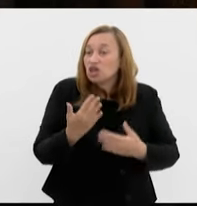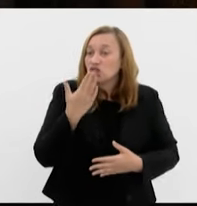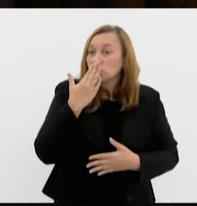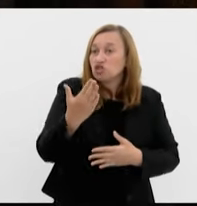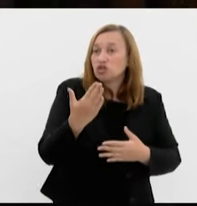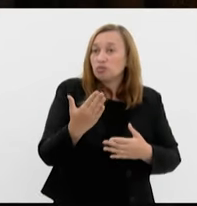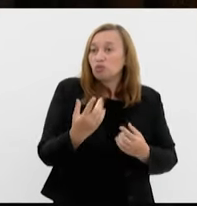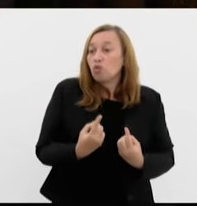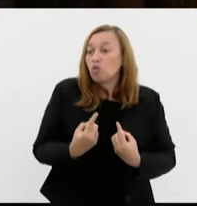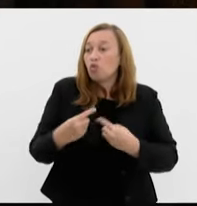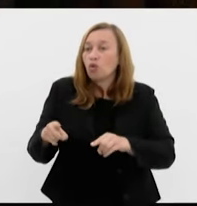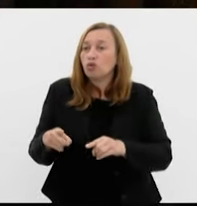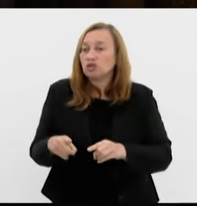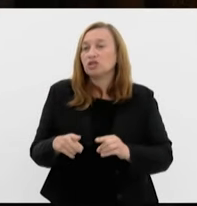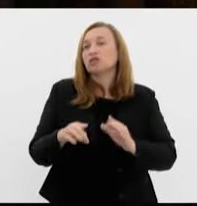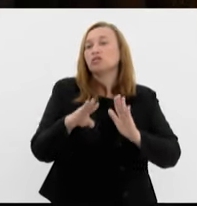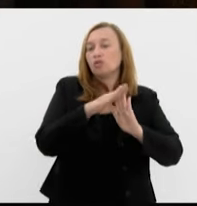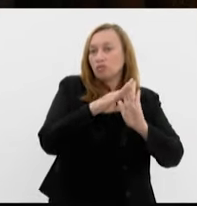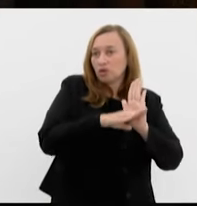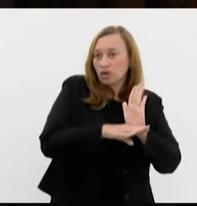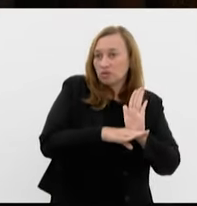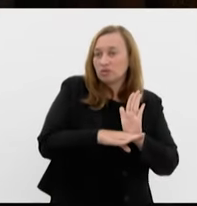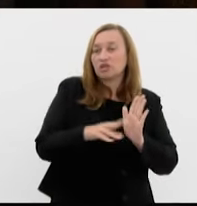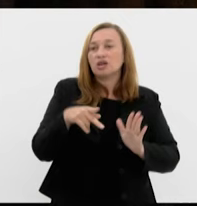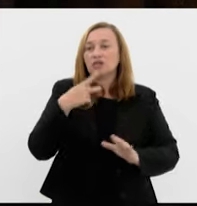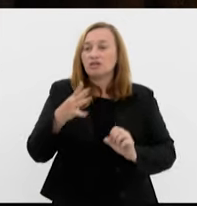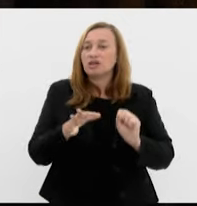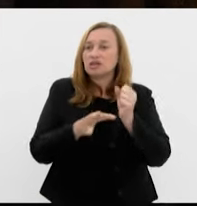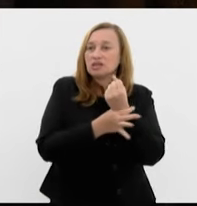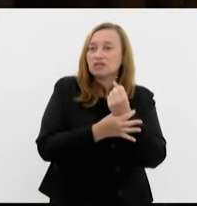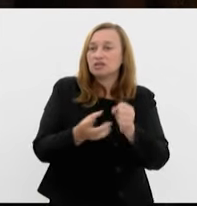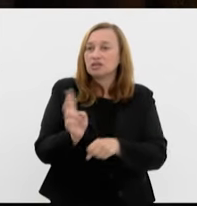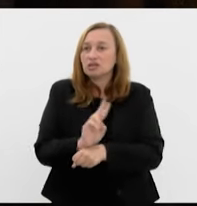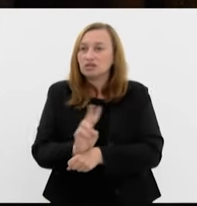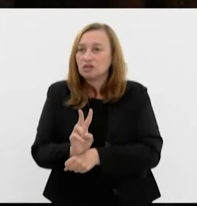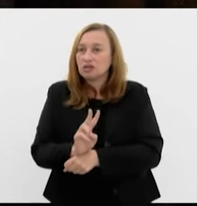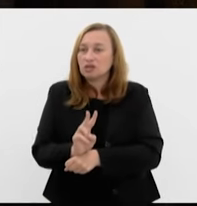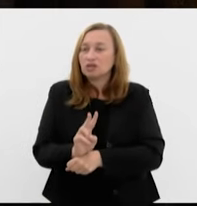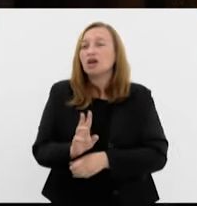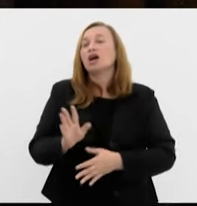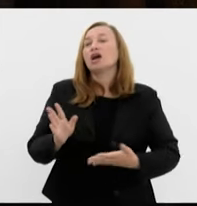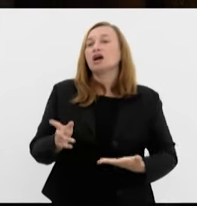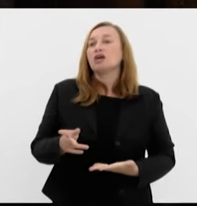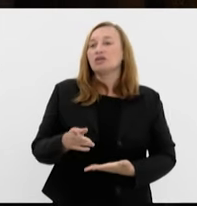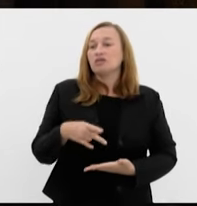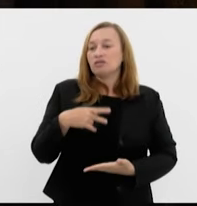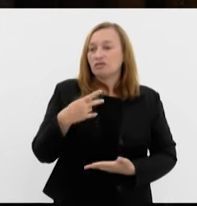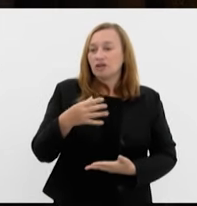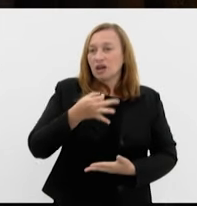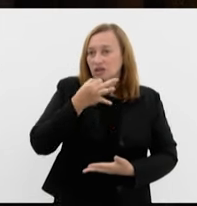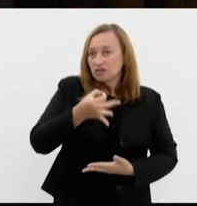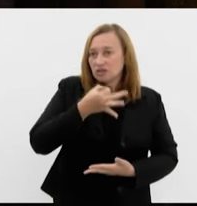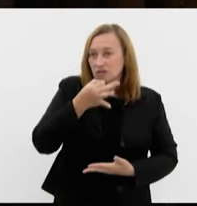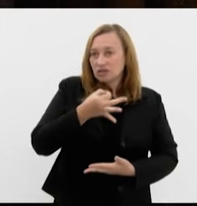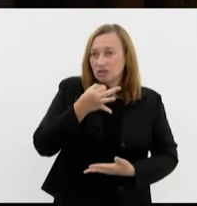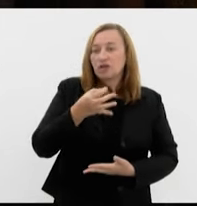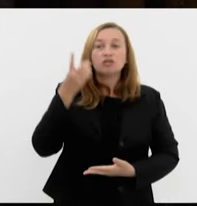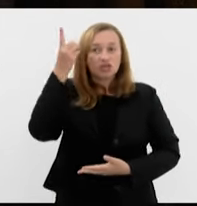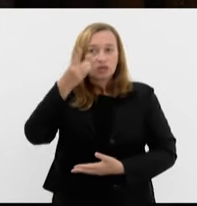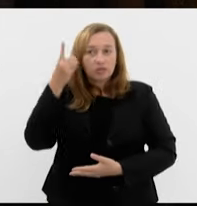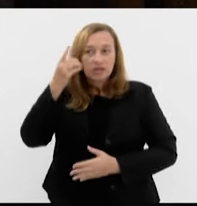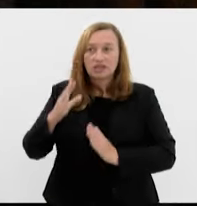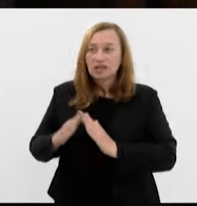exitoso fica aqui o nosso reconhecimento às Forças de segurança a nossa crítica aos deputados dessa casa sobretudo e eu identifico